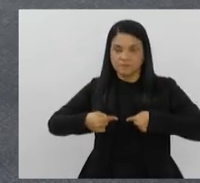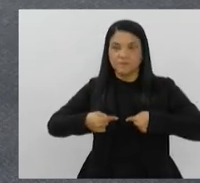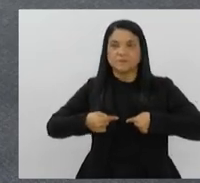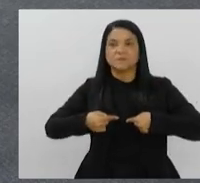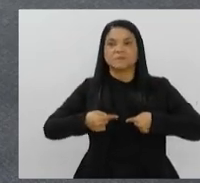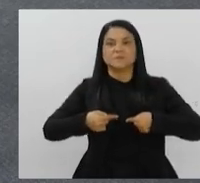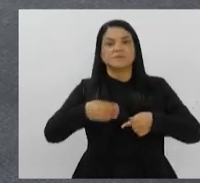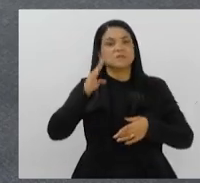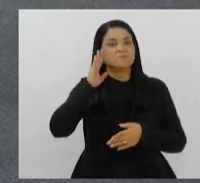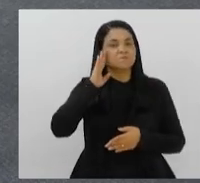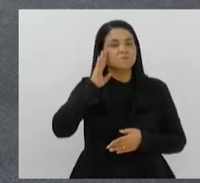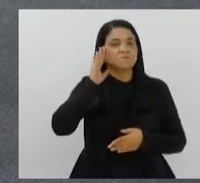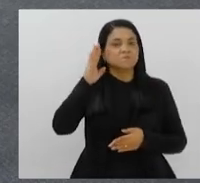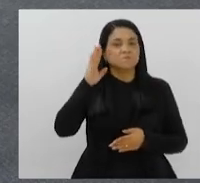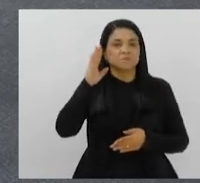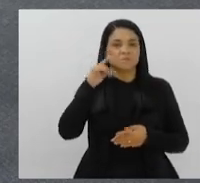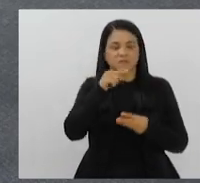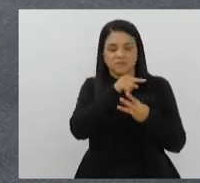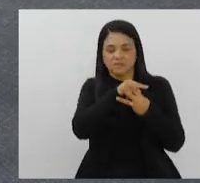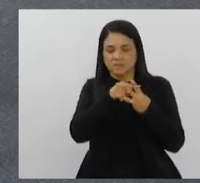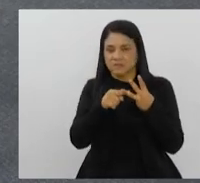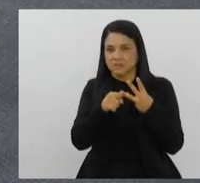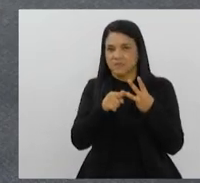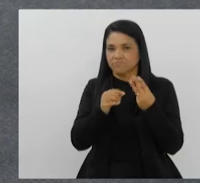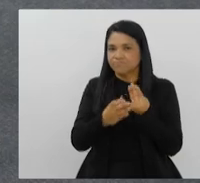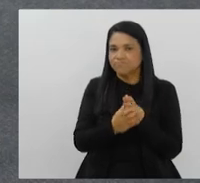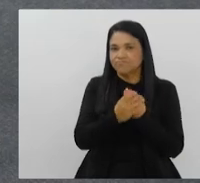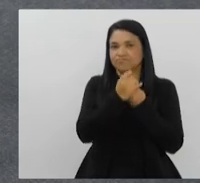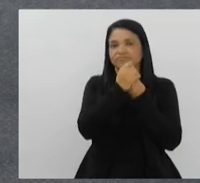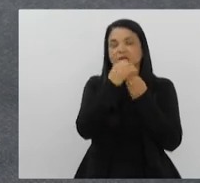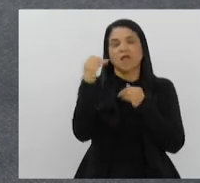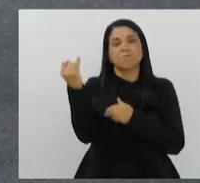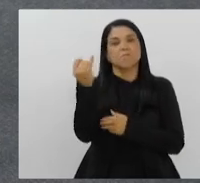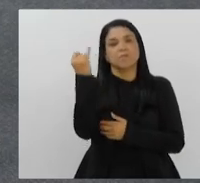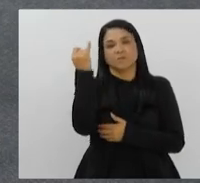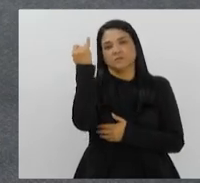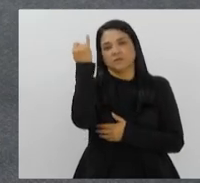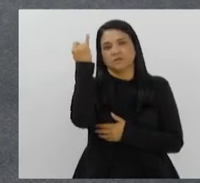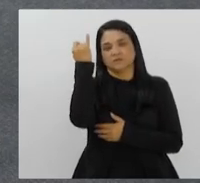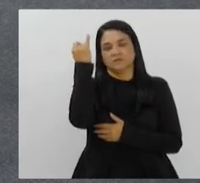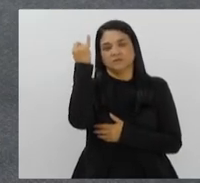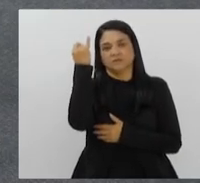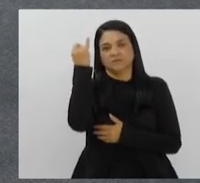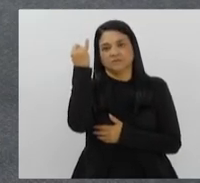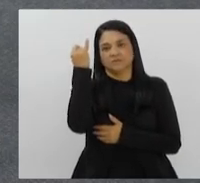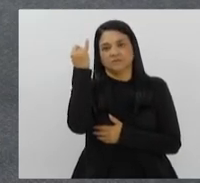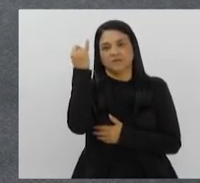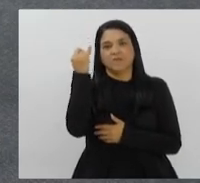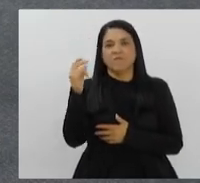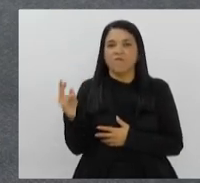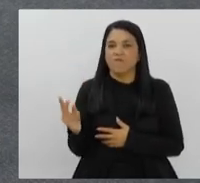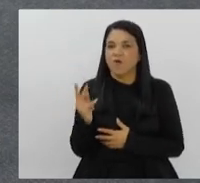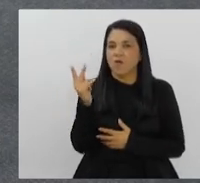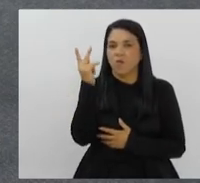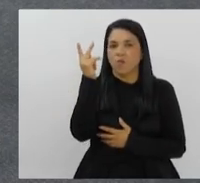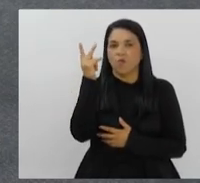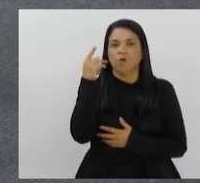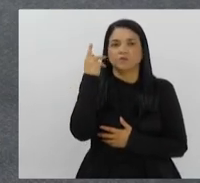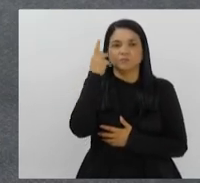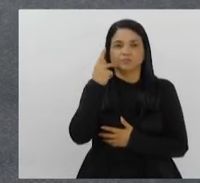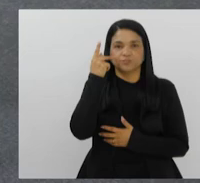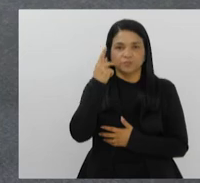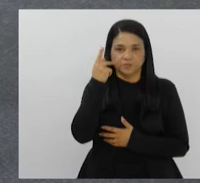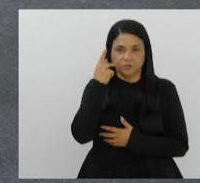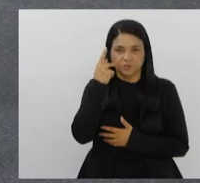trazer principalmente esses três elementos, presidente, da importância que nós temos para valorizar essas políticas